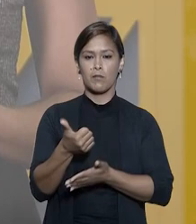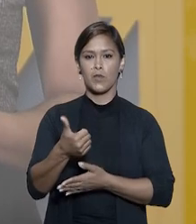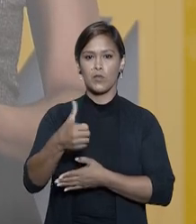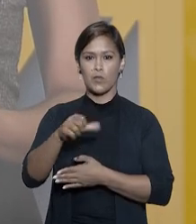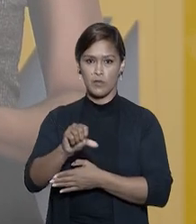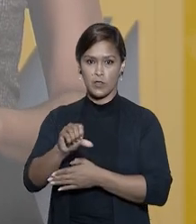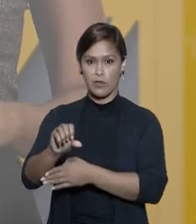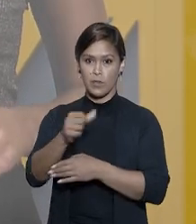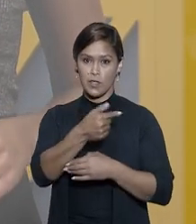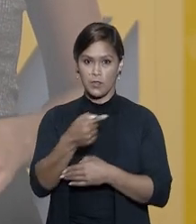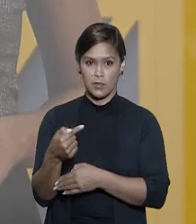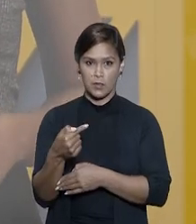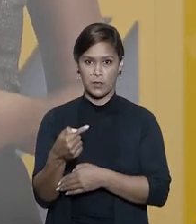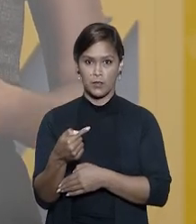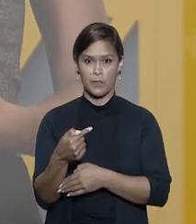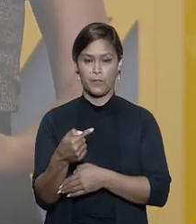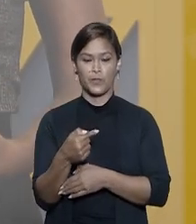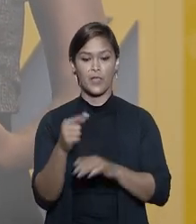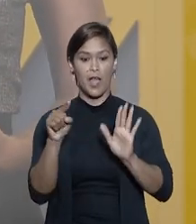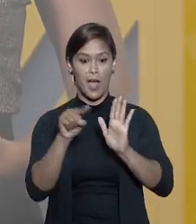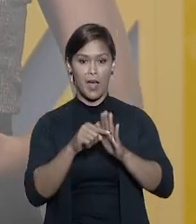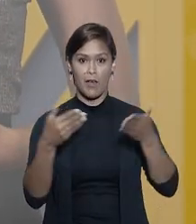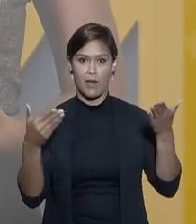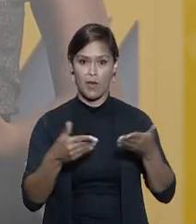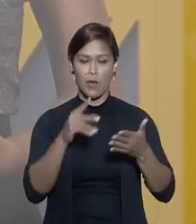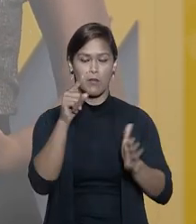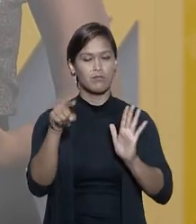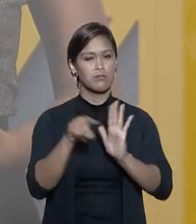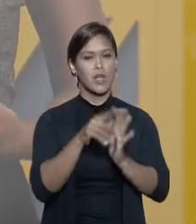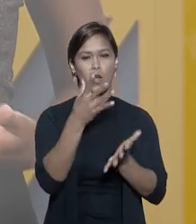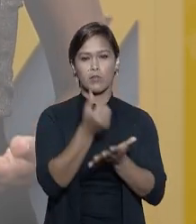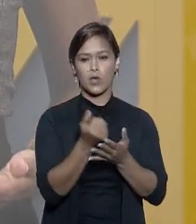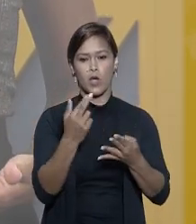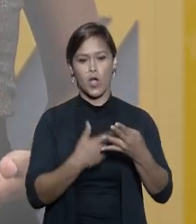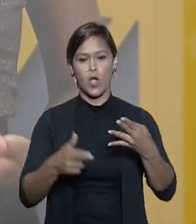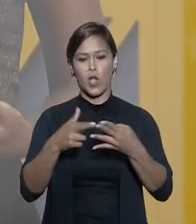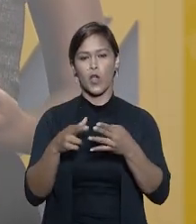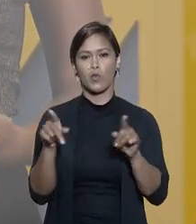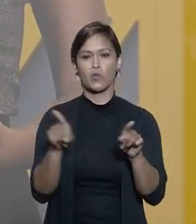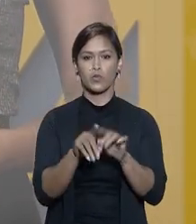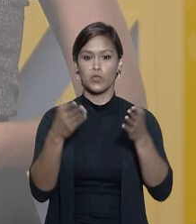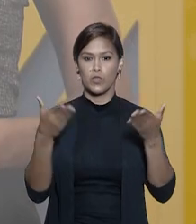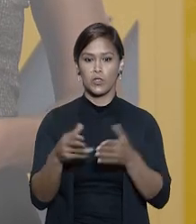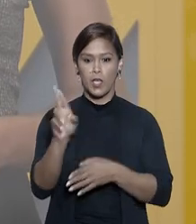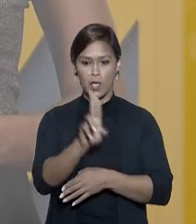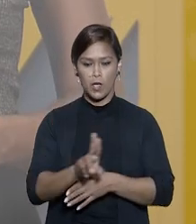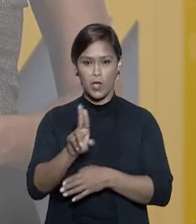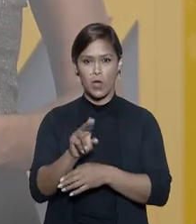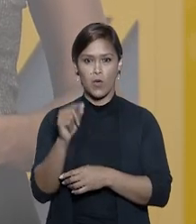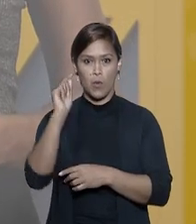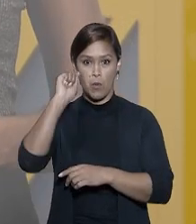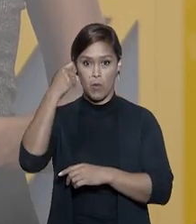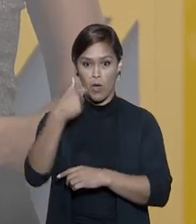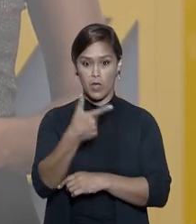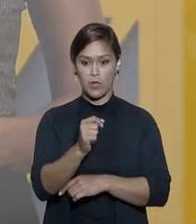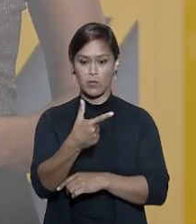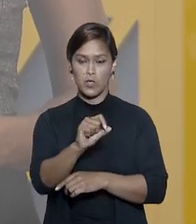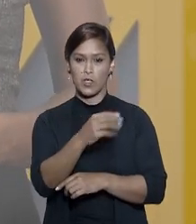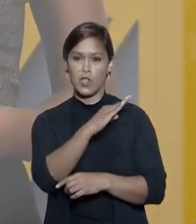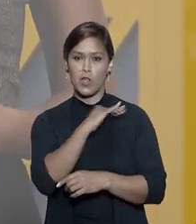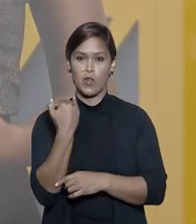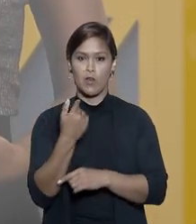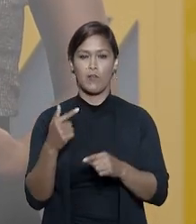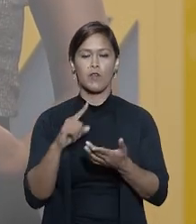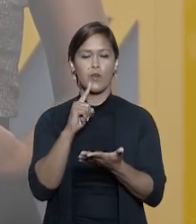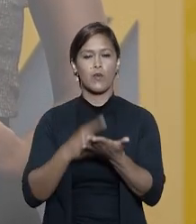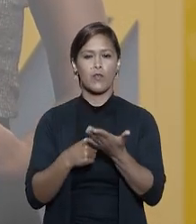em 1997. Dessa vez, negou recurso ao espólio, já que o músico morreu em 2019,